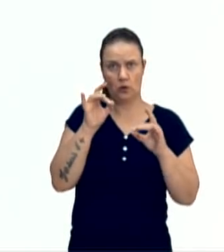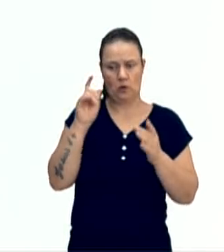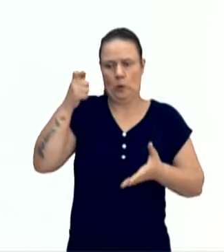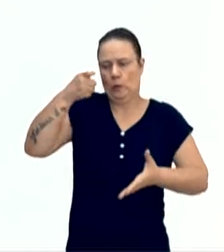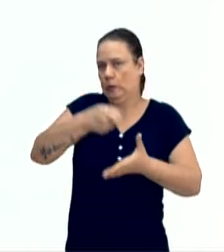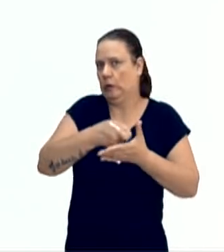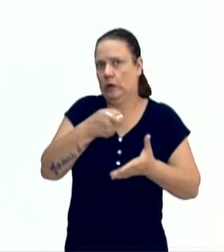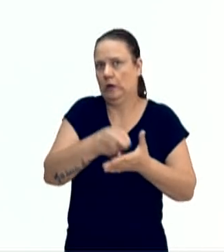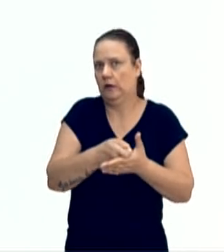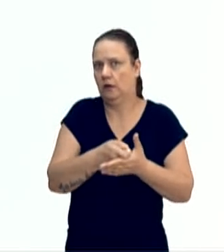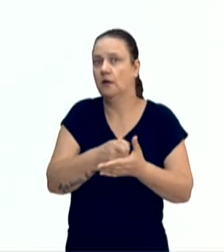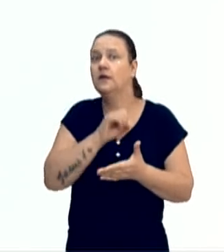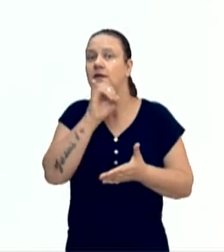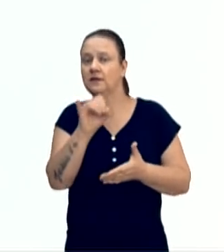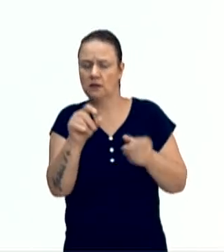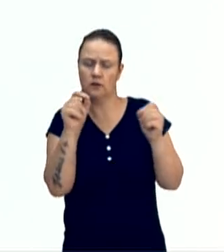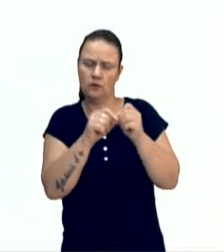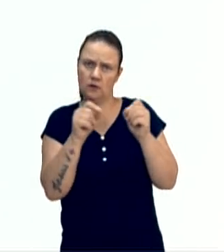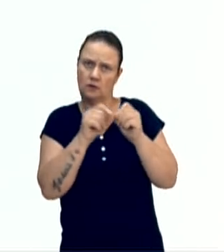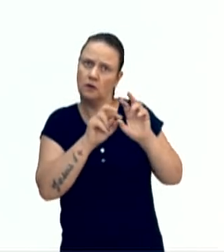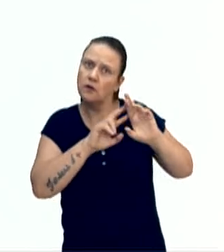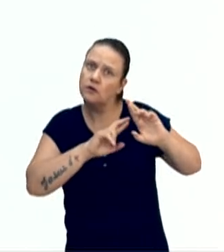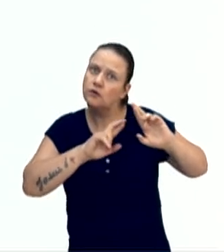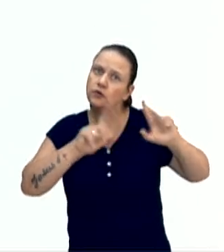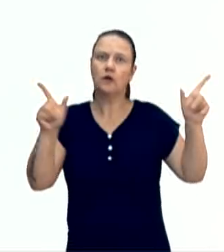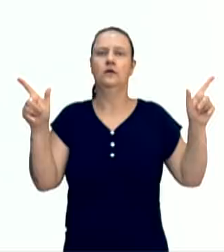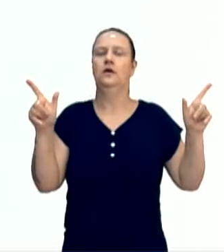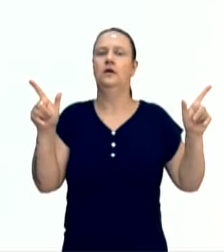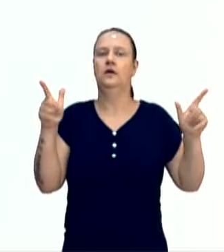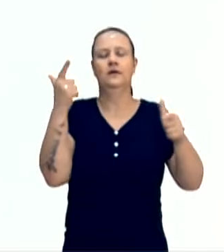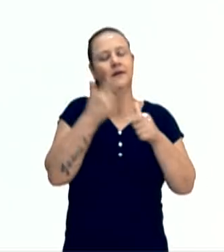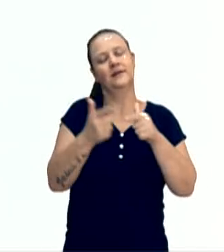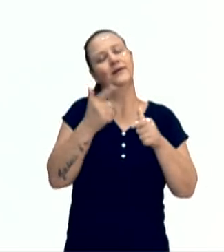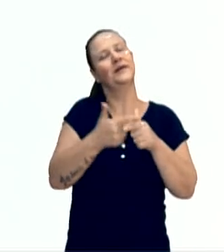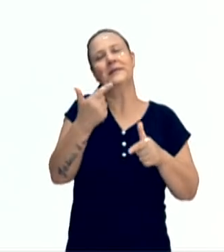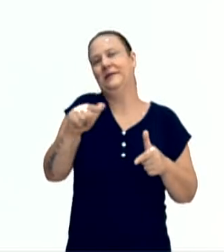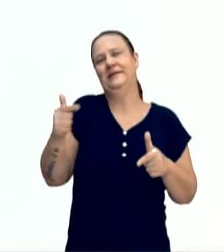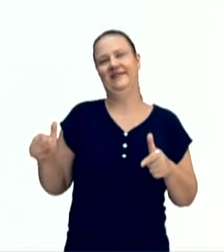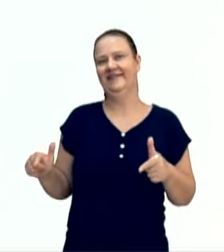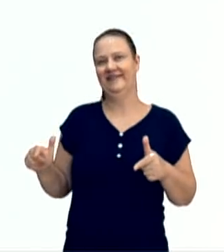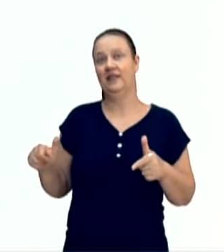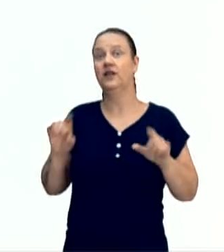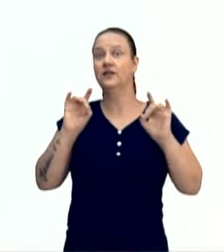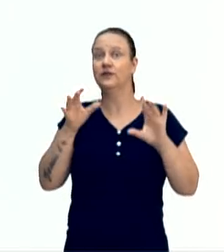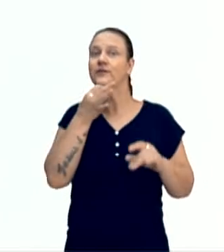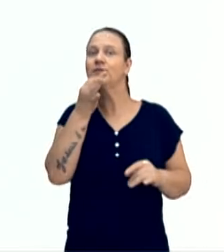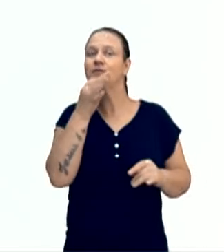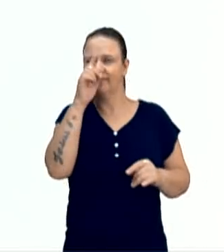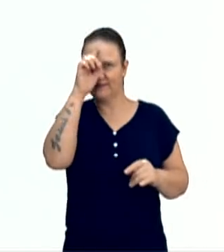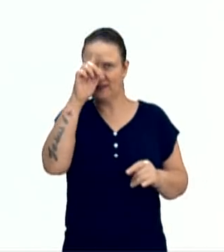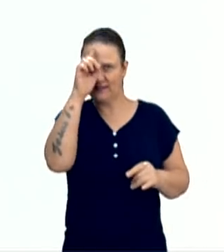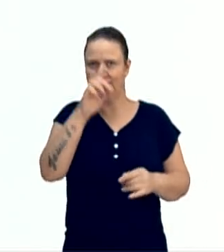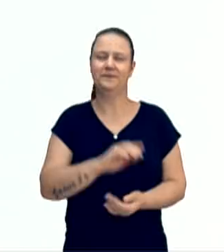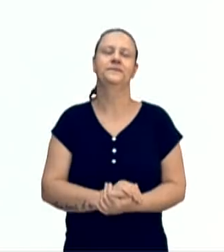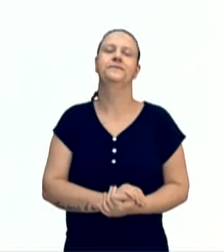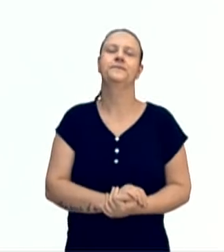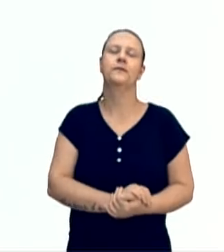que se você fez uma outra coisa parecido, vai estar errado. Essa é uma sugestão. Então, vamos